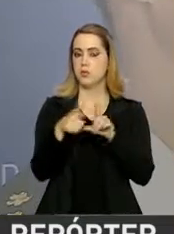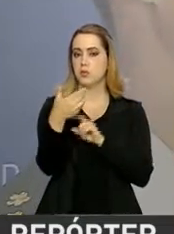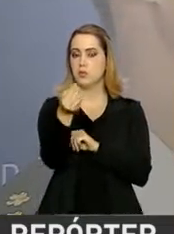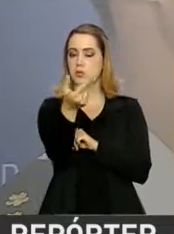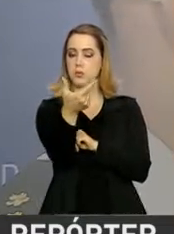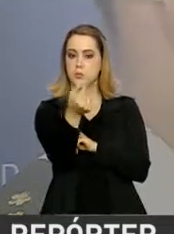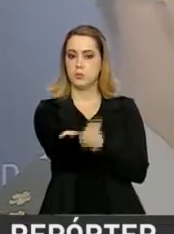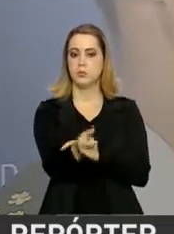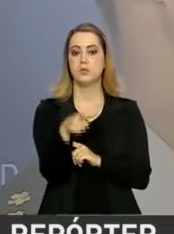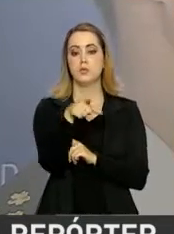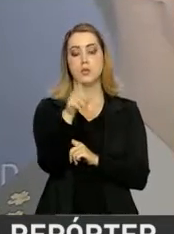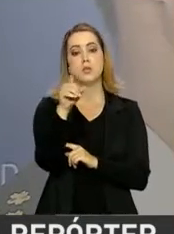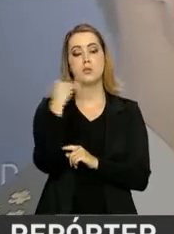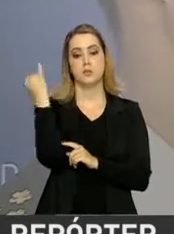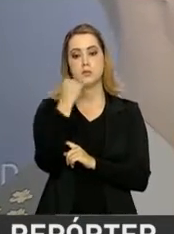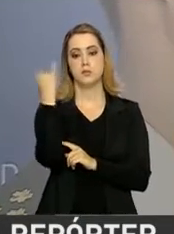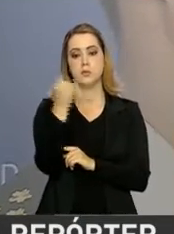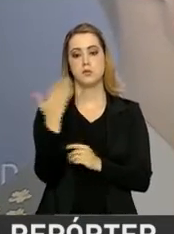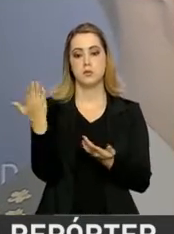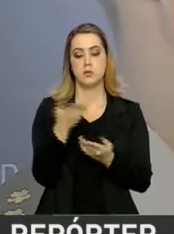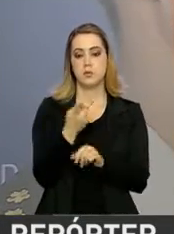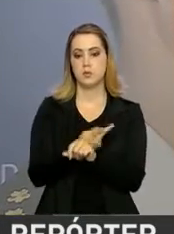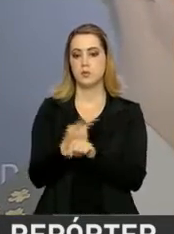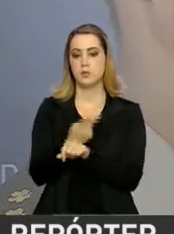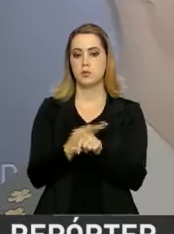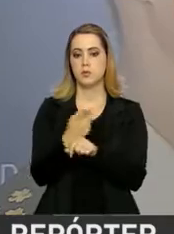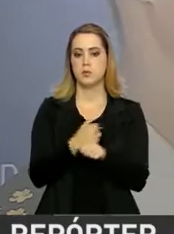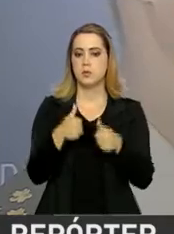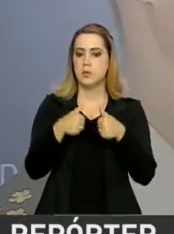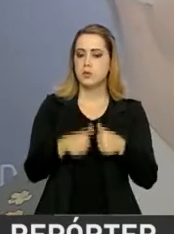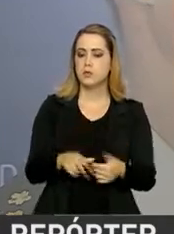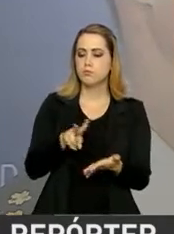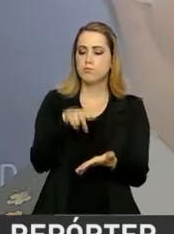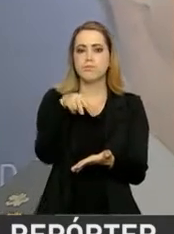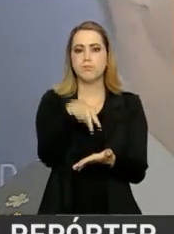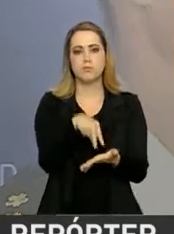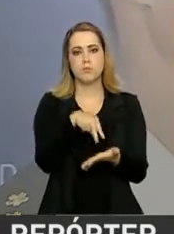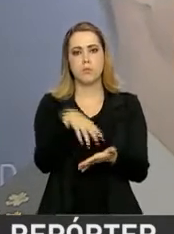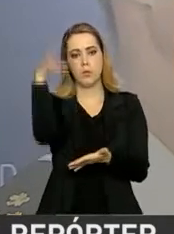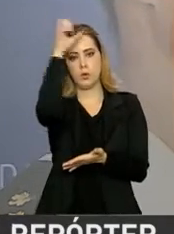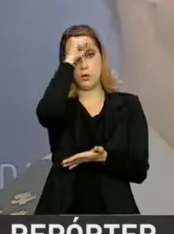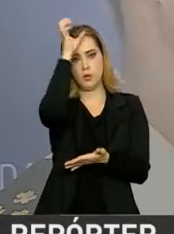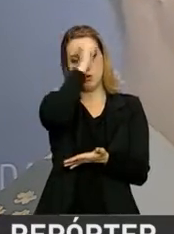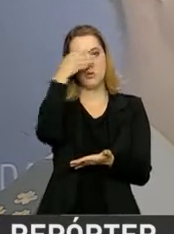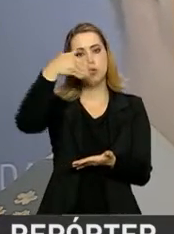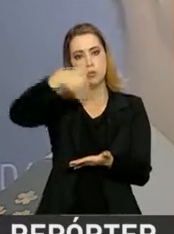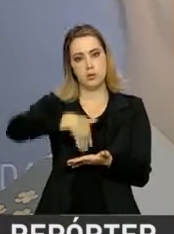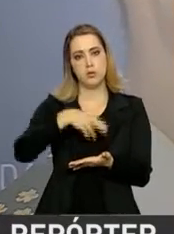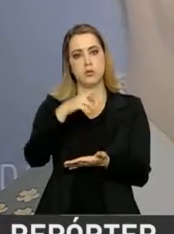Para o lado japonês é de suma relevância, então, agora buscarmos firmemente aprender, né, as lições aprendidas